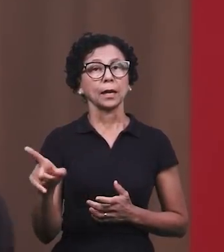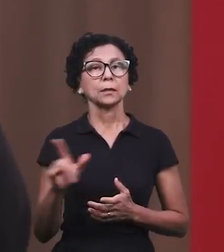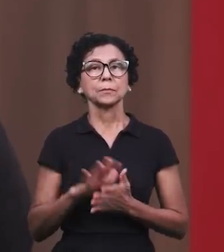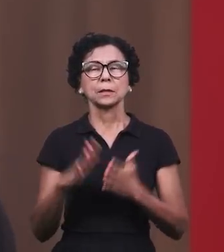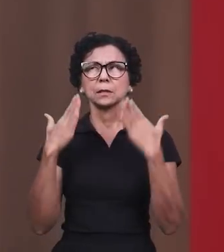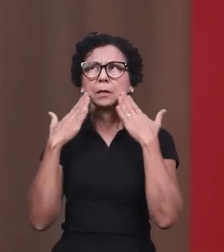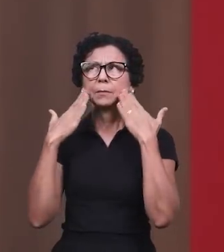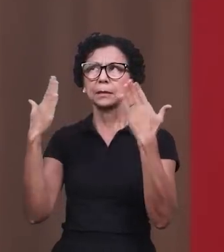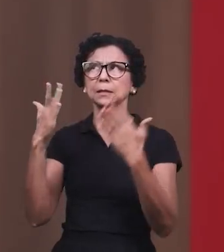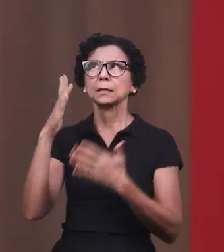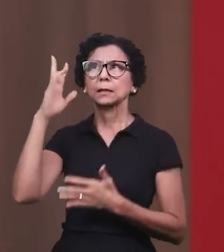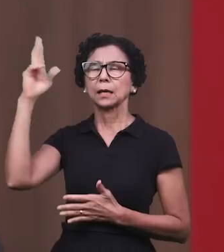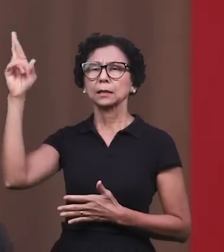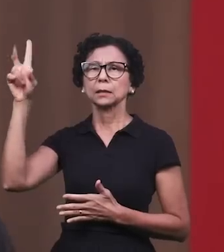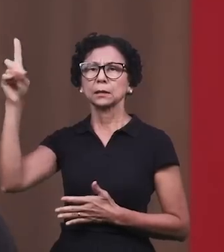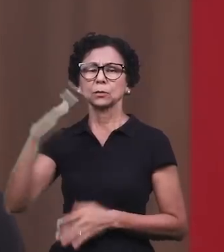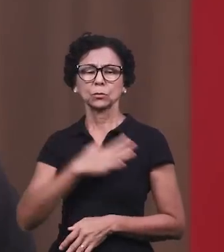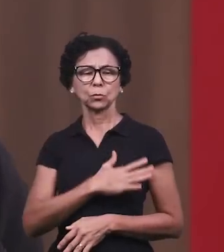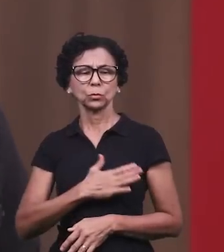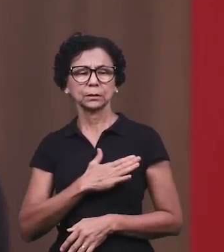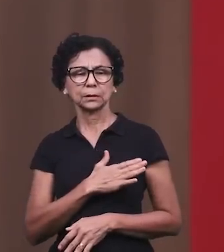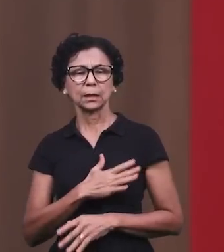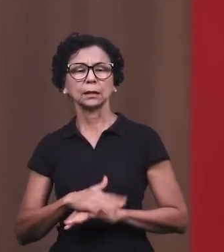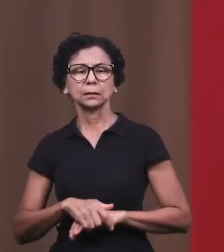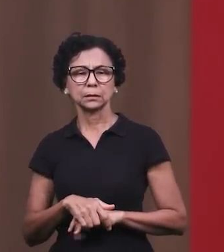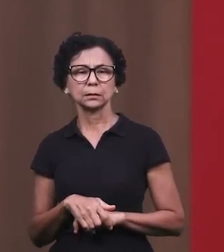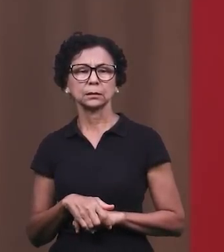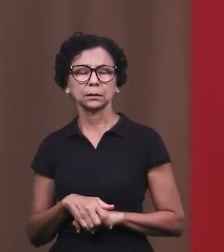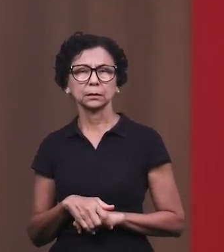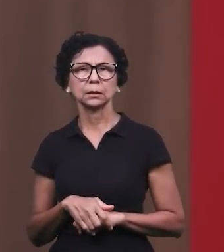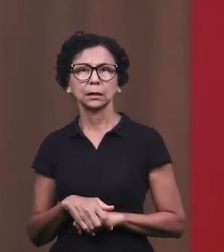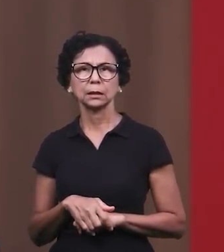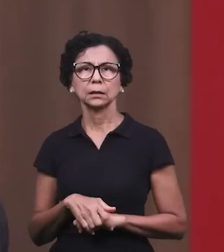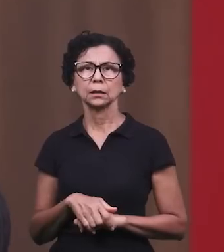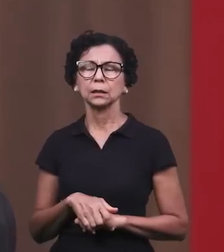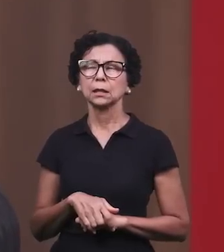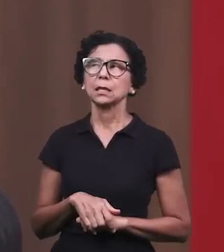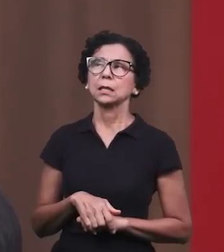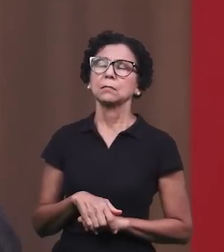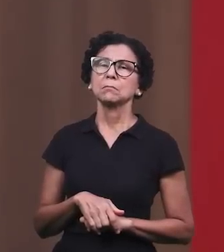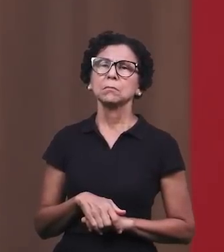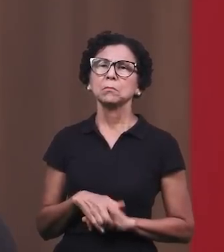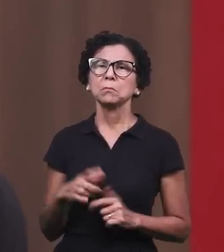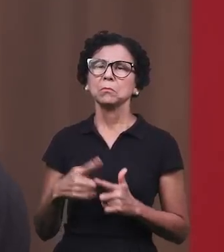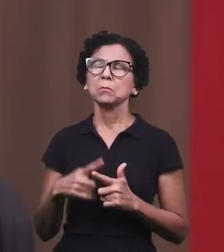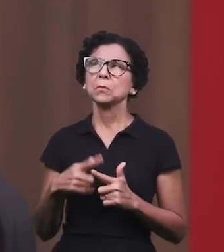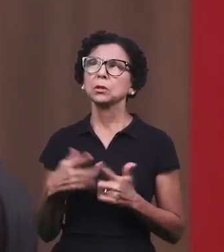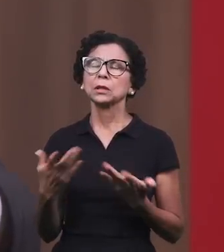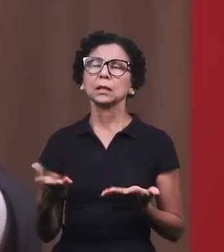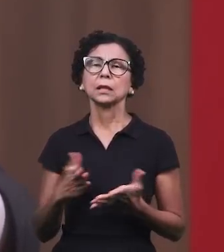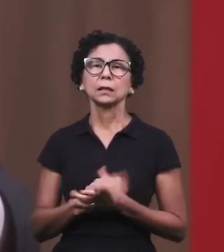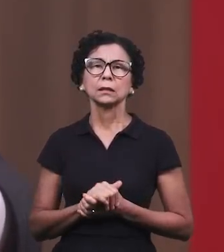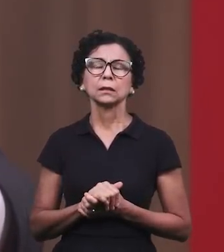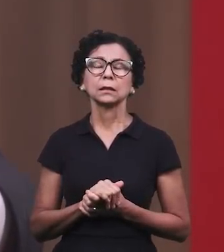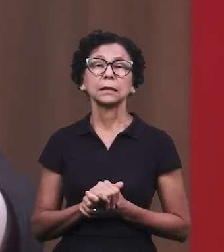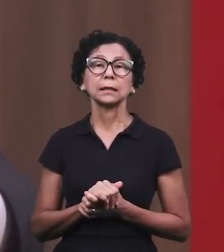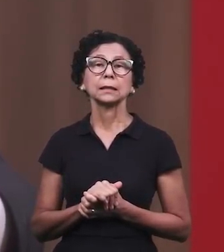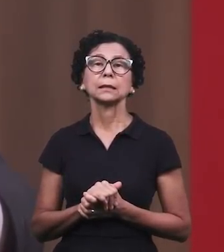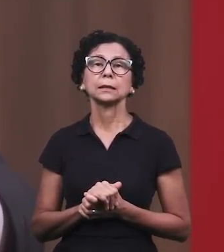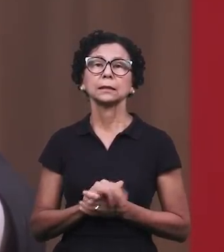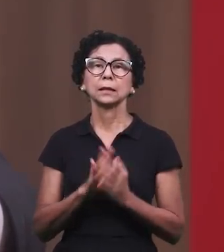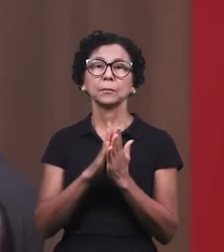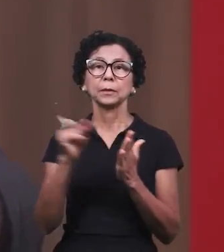Deus aprovado. E a característica da aprovação é aquele que maneja, aquele que conhece, que sabe, que estuda e lê a palavra